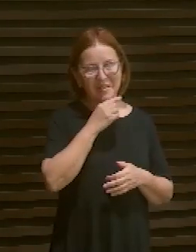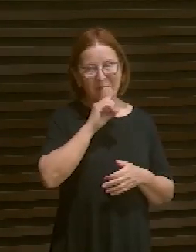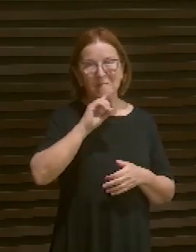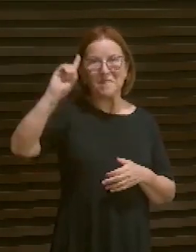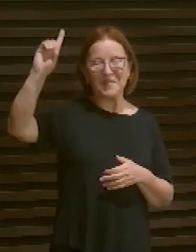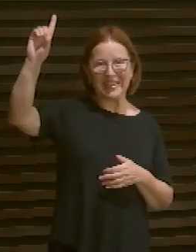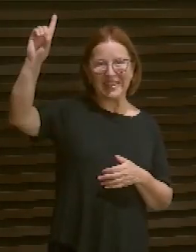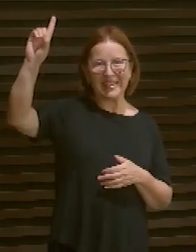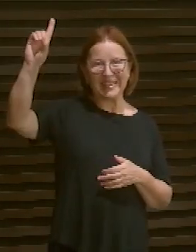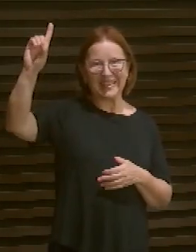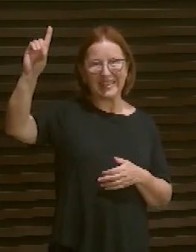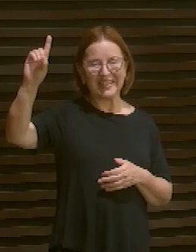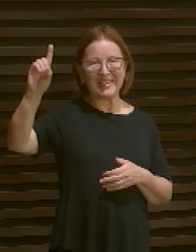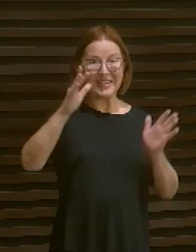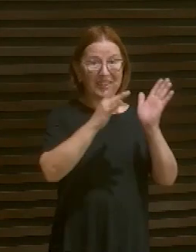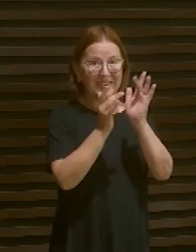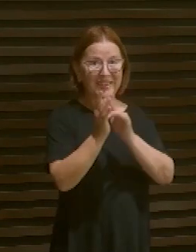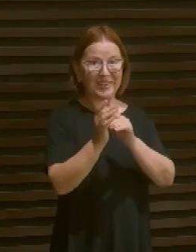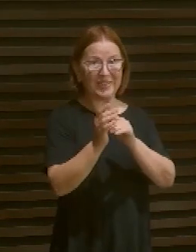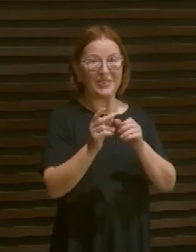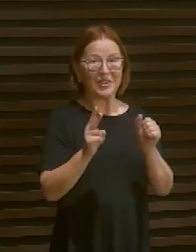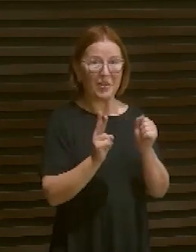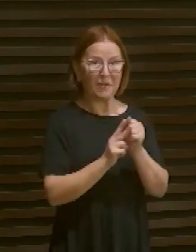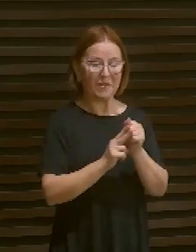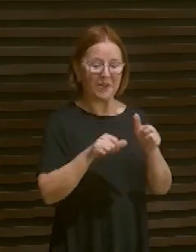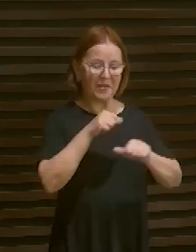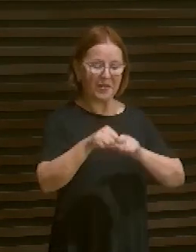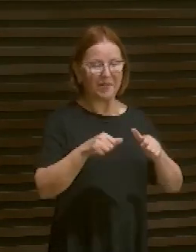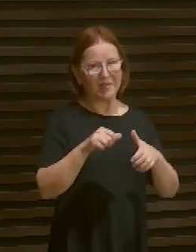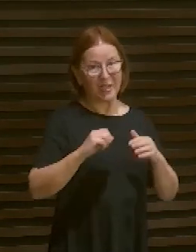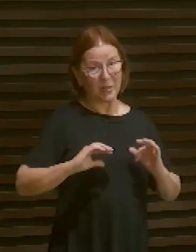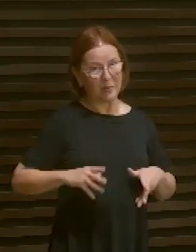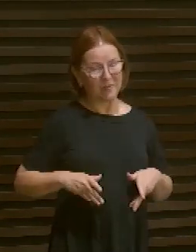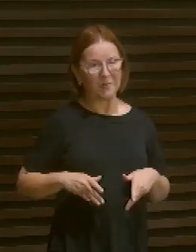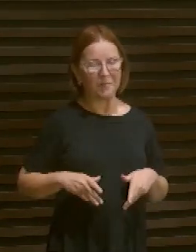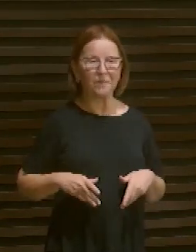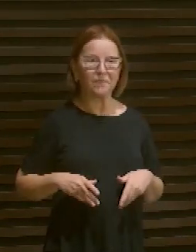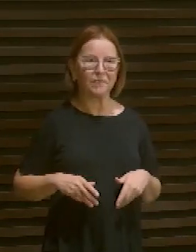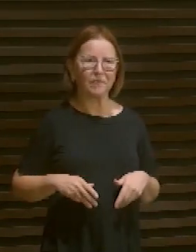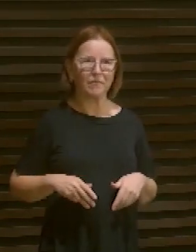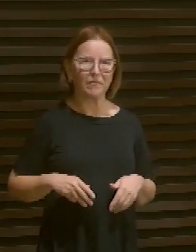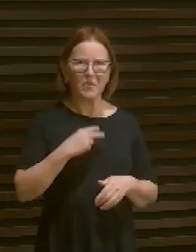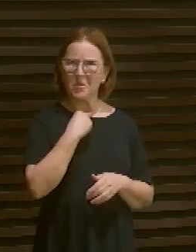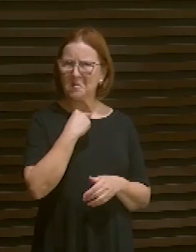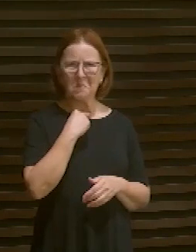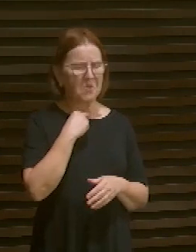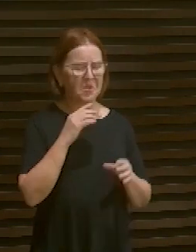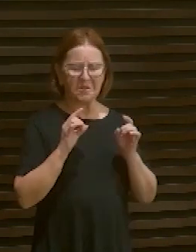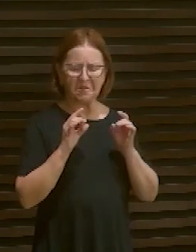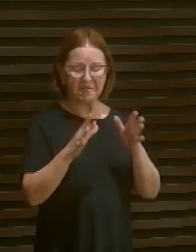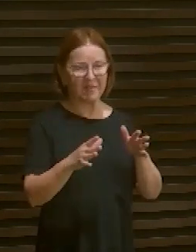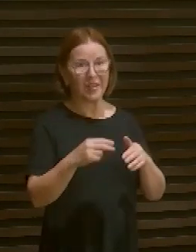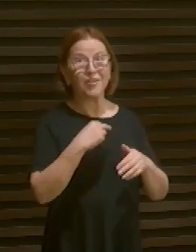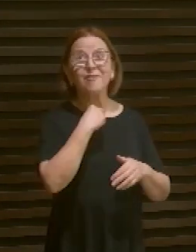é o Verbo que se fez carne. E não devemos negligenciar a voz de